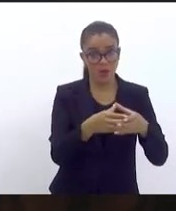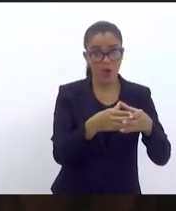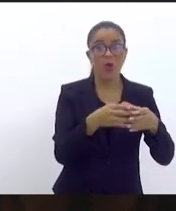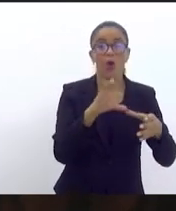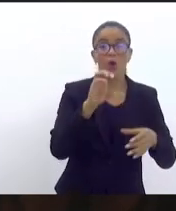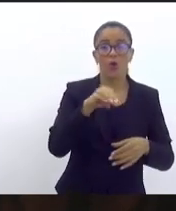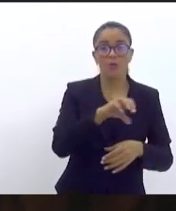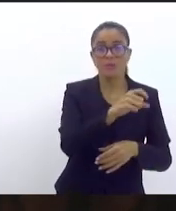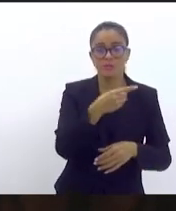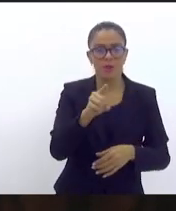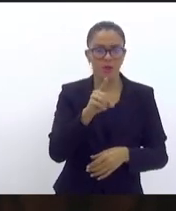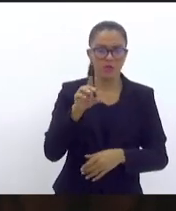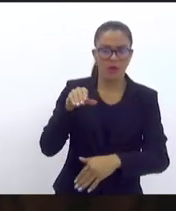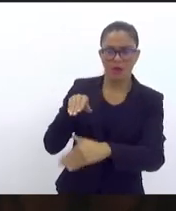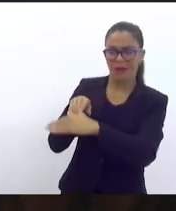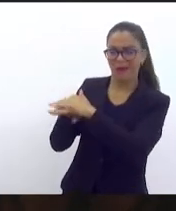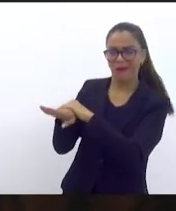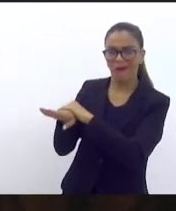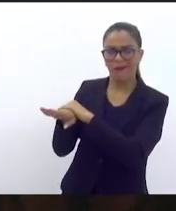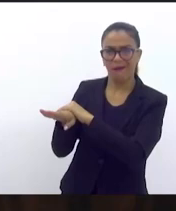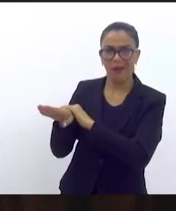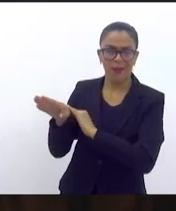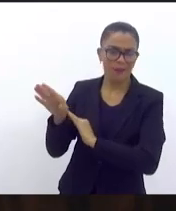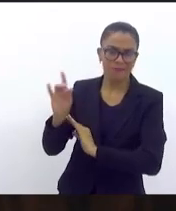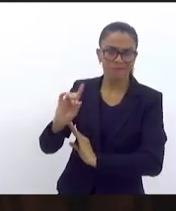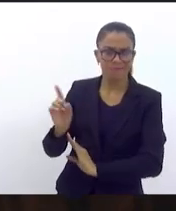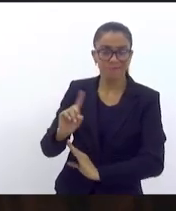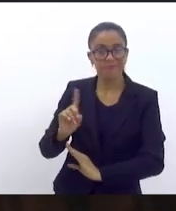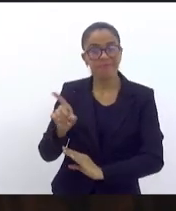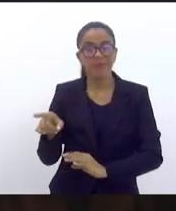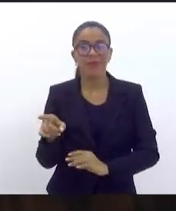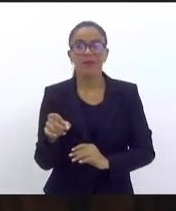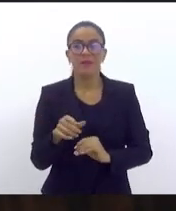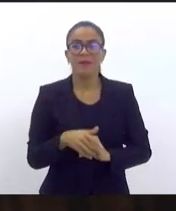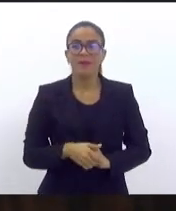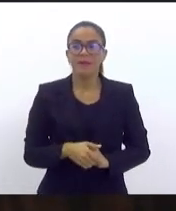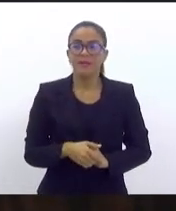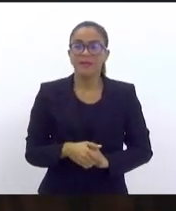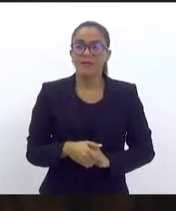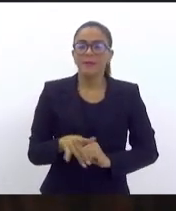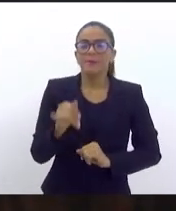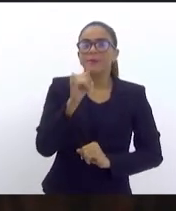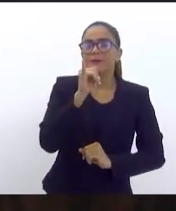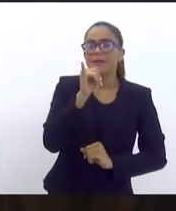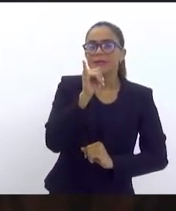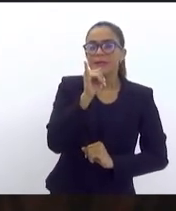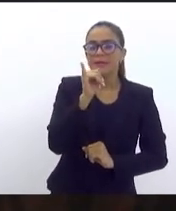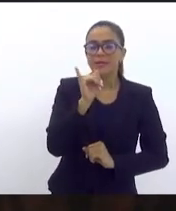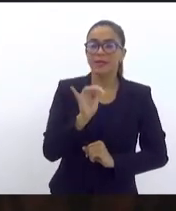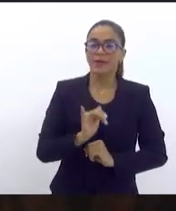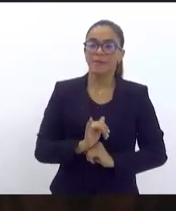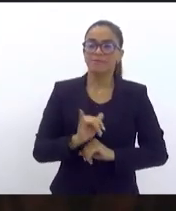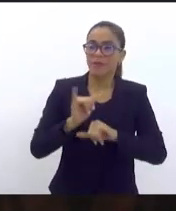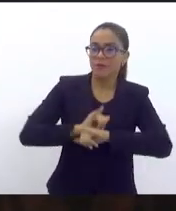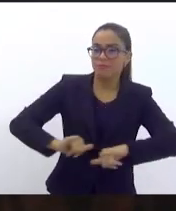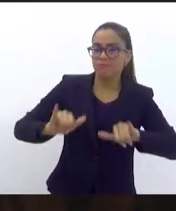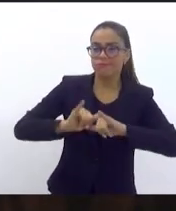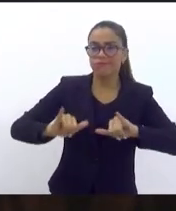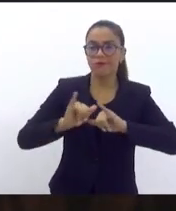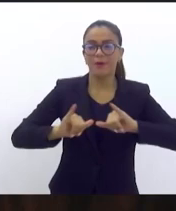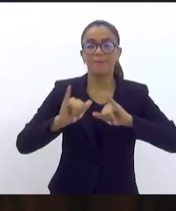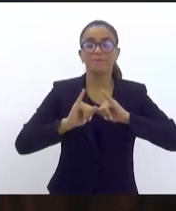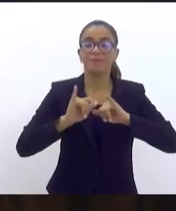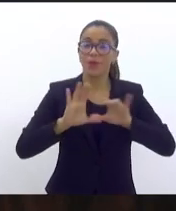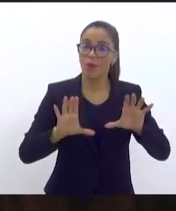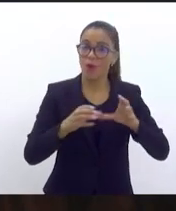uma comissão de gaveta ou até mesmo de vamos dizer assim de Notícias não ela